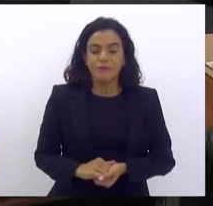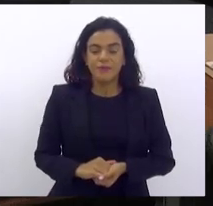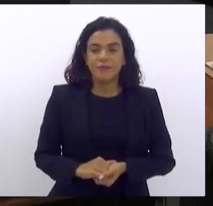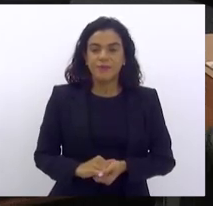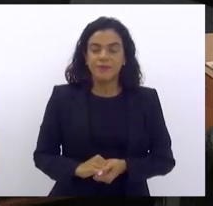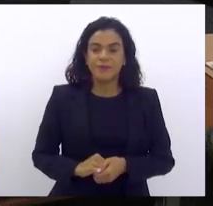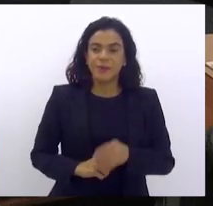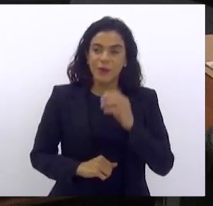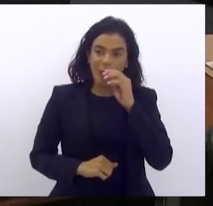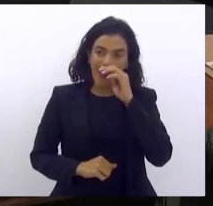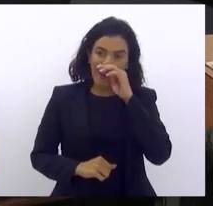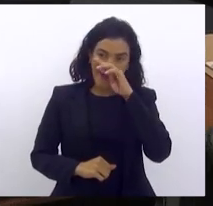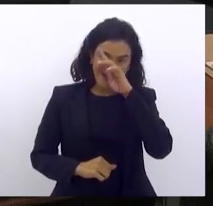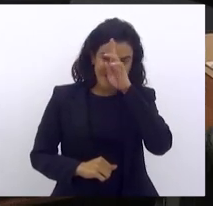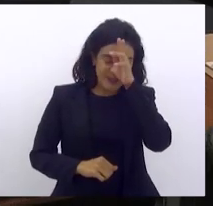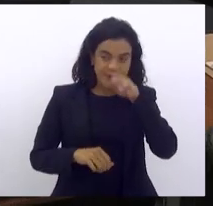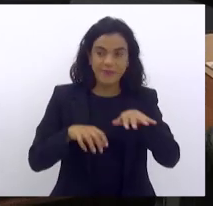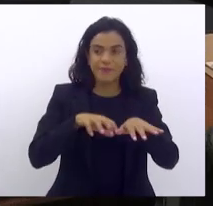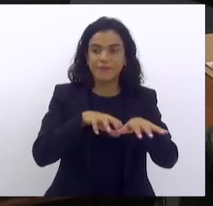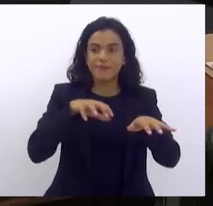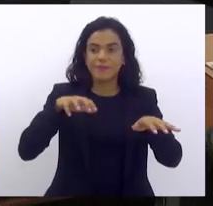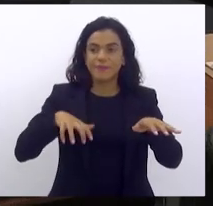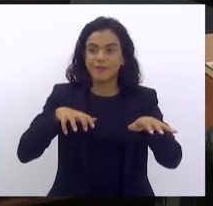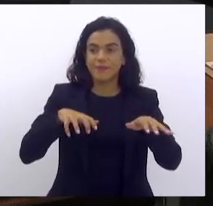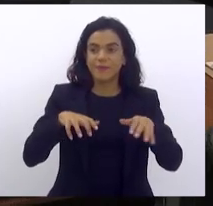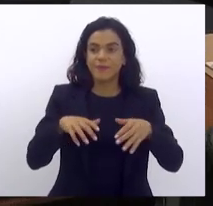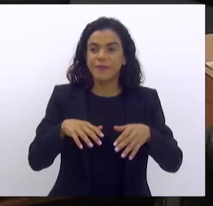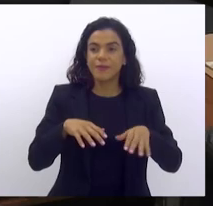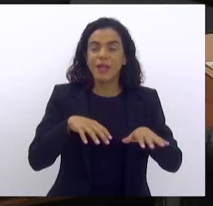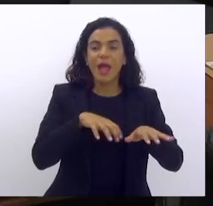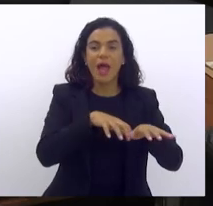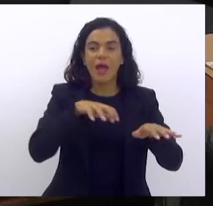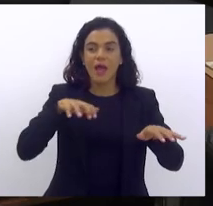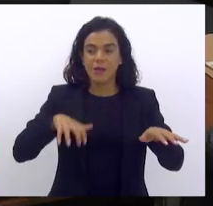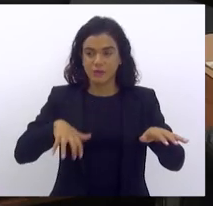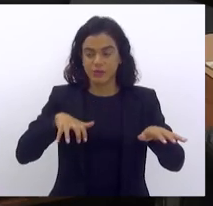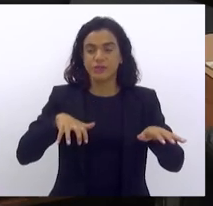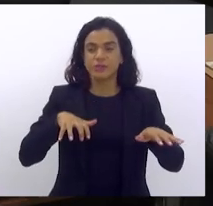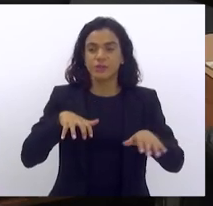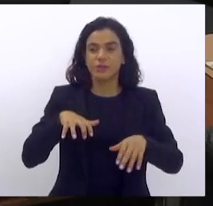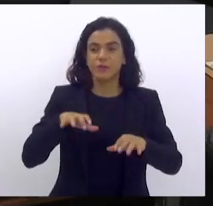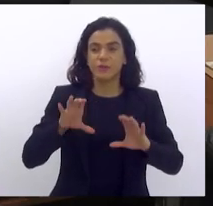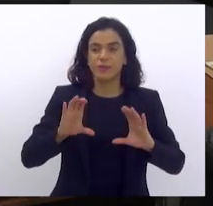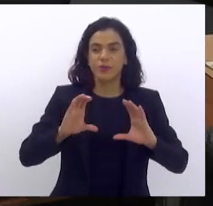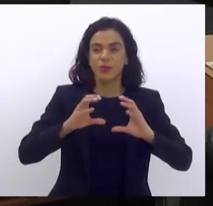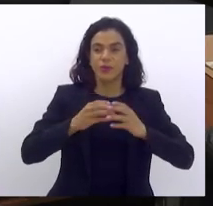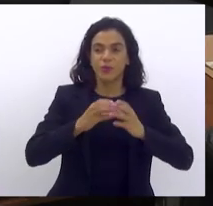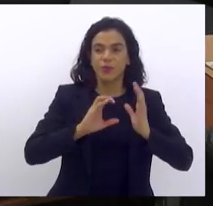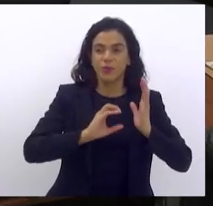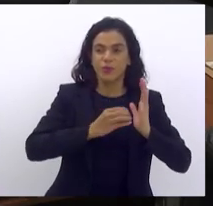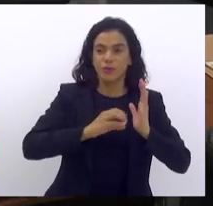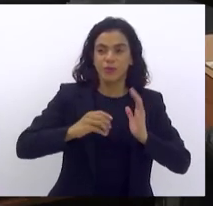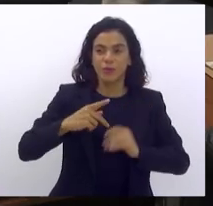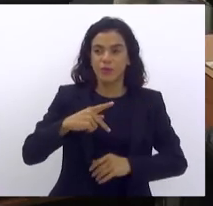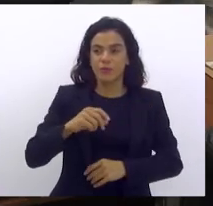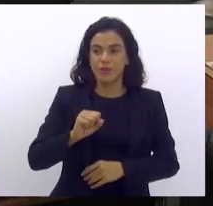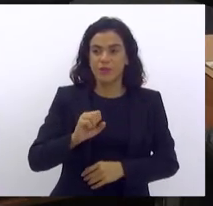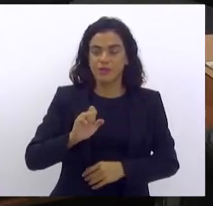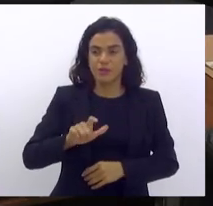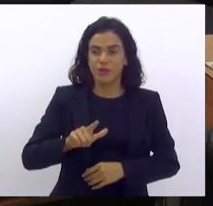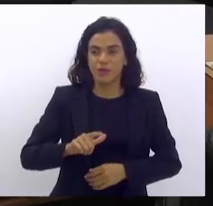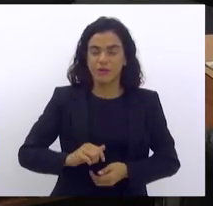Obrigado, abstenção aí. Da bancada do pessoal. Oi? Abstenção. Abstenção da bancada do